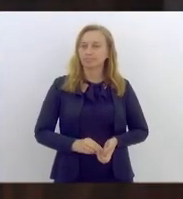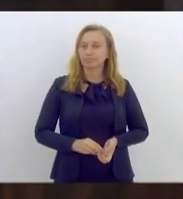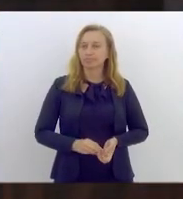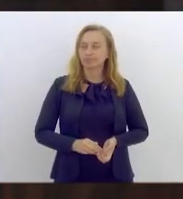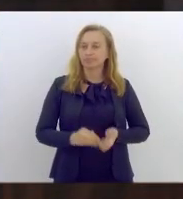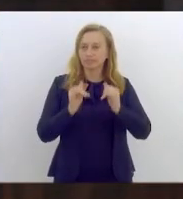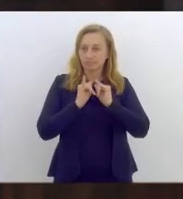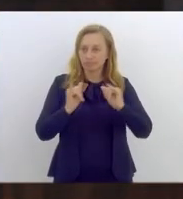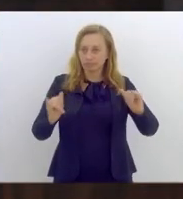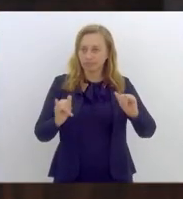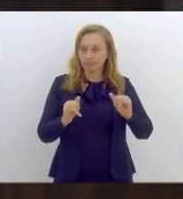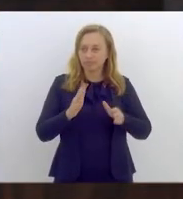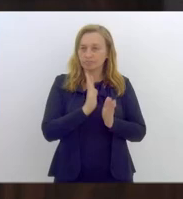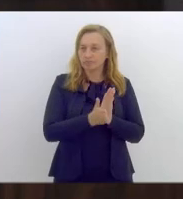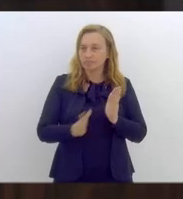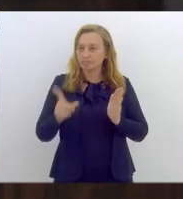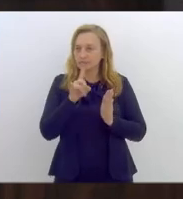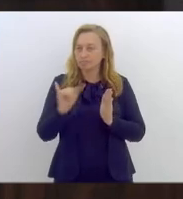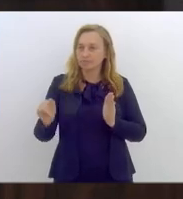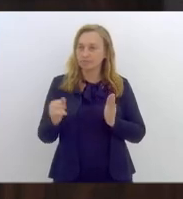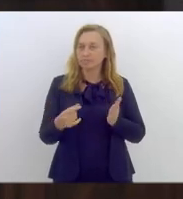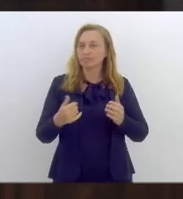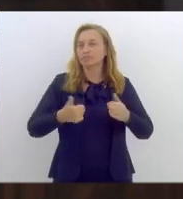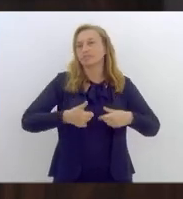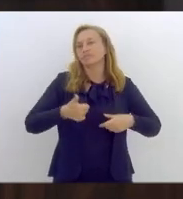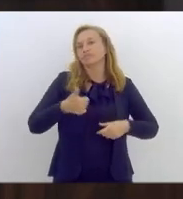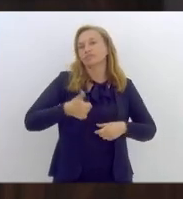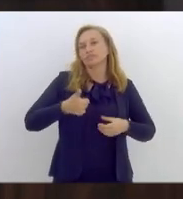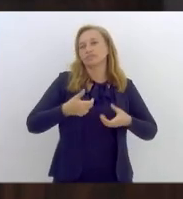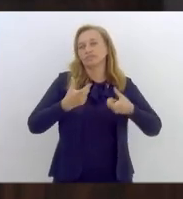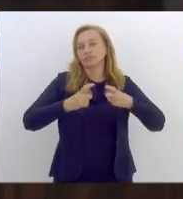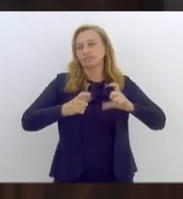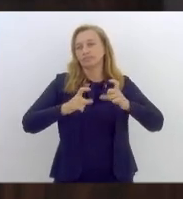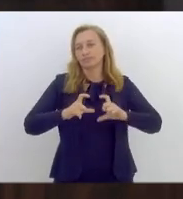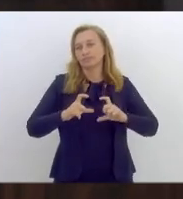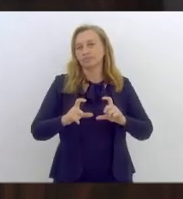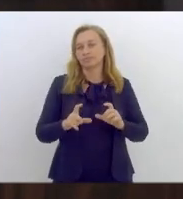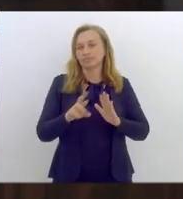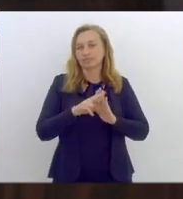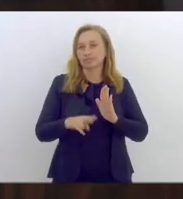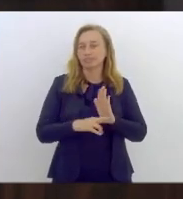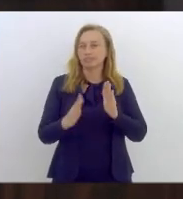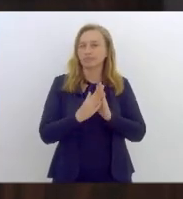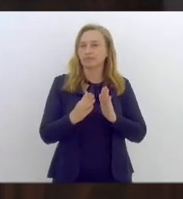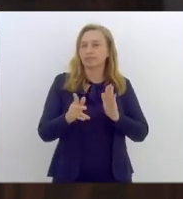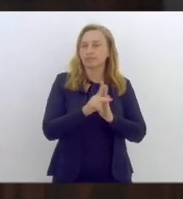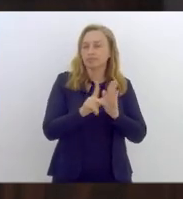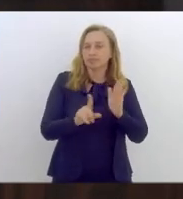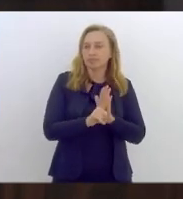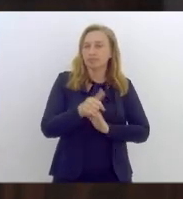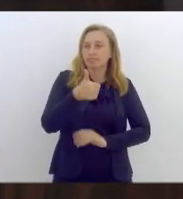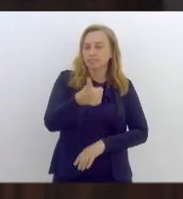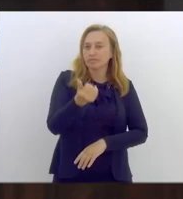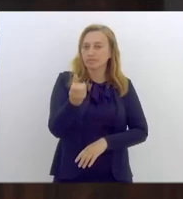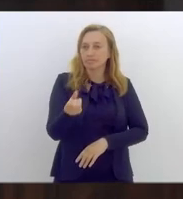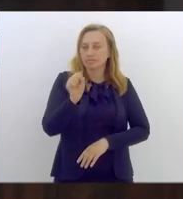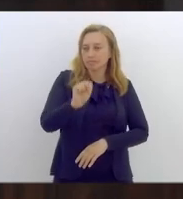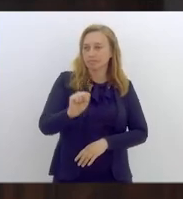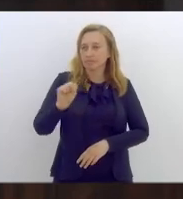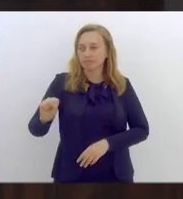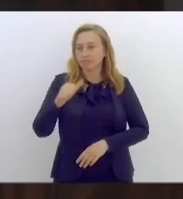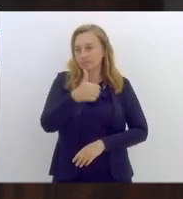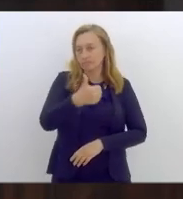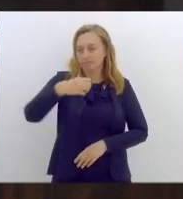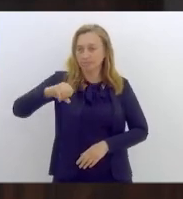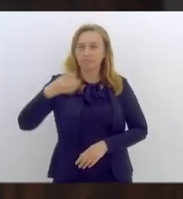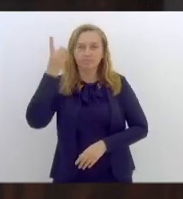anuncio inclusive ontem do dia de acordo para o primeiro do artigo 47 do Regimento Interno projeto de lei 1688 de 19 de autoria